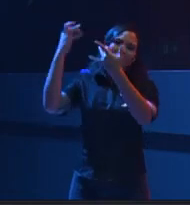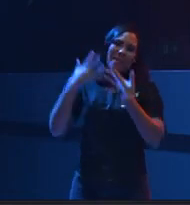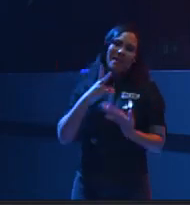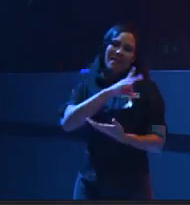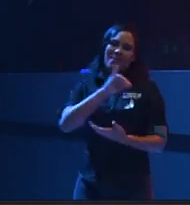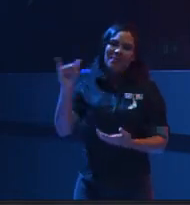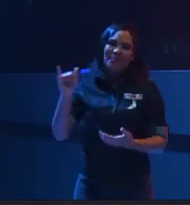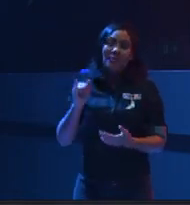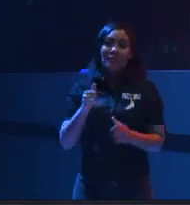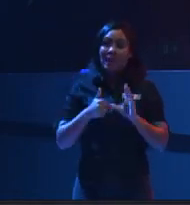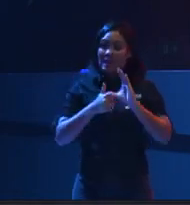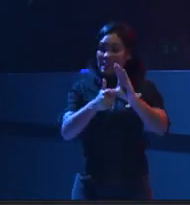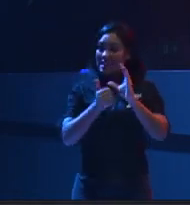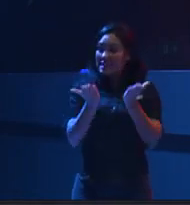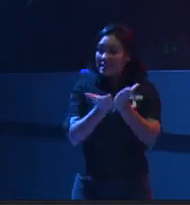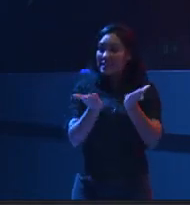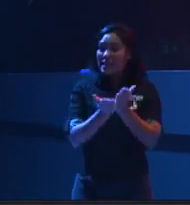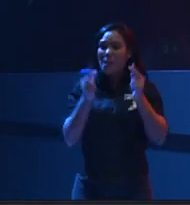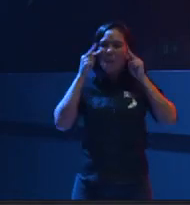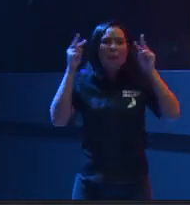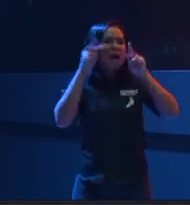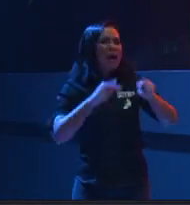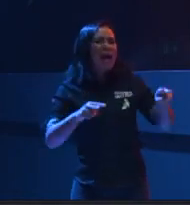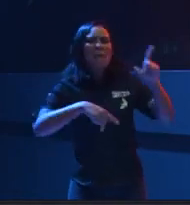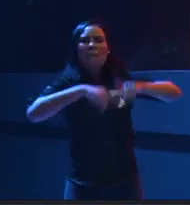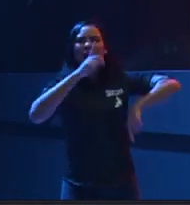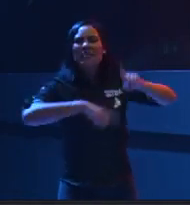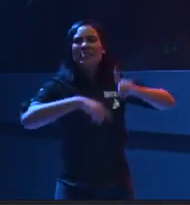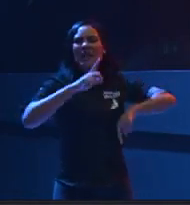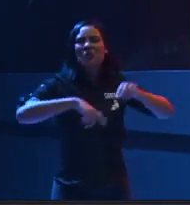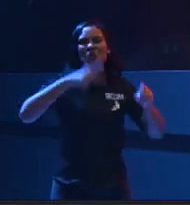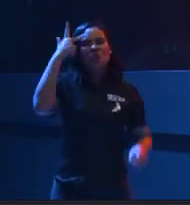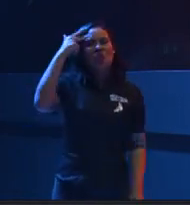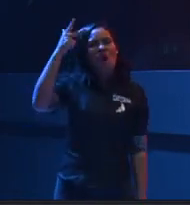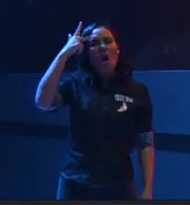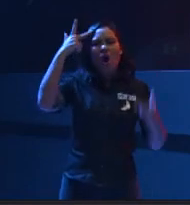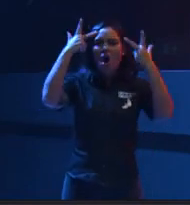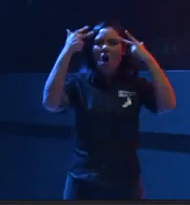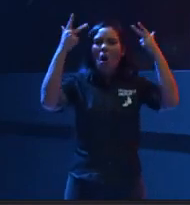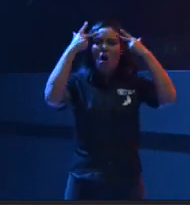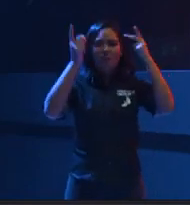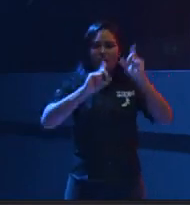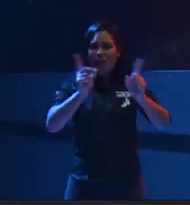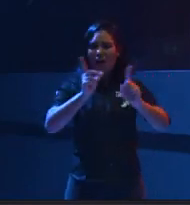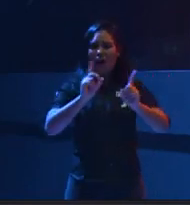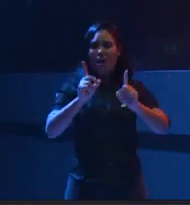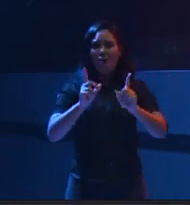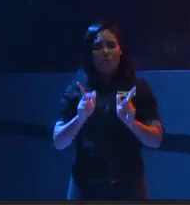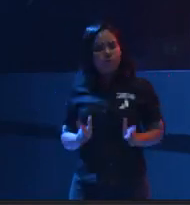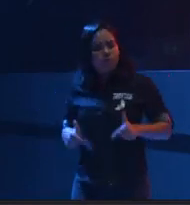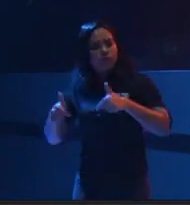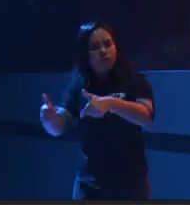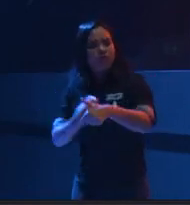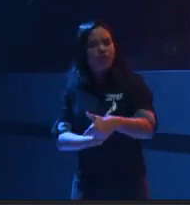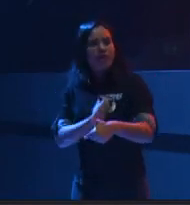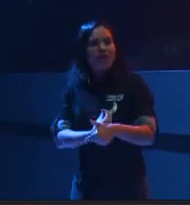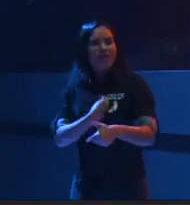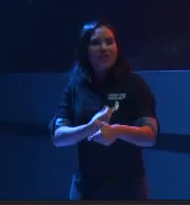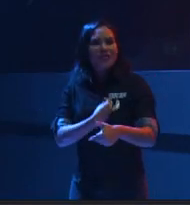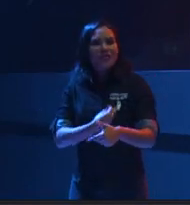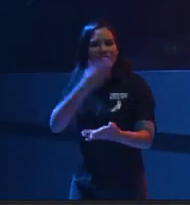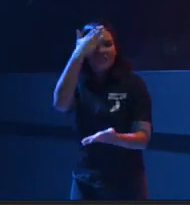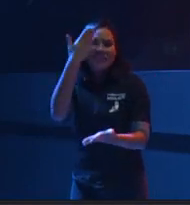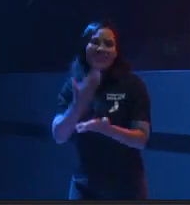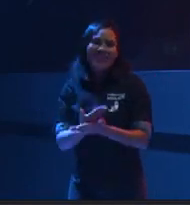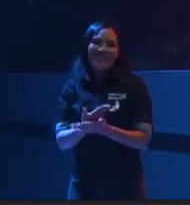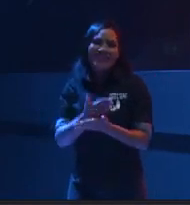vive por vista vive por fé Fique por crença vive por tudo aquilo